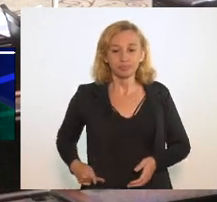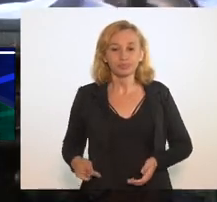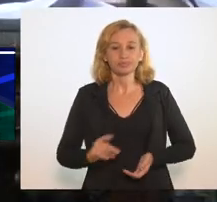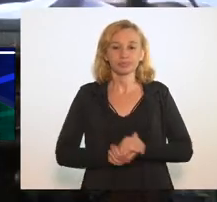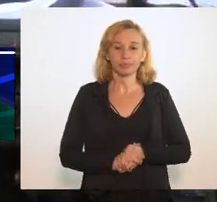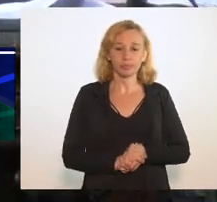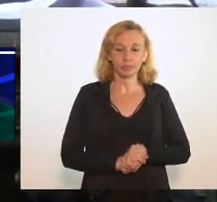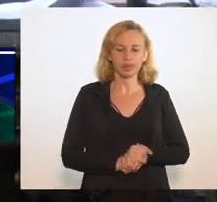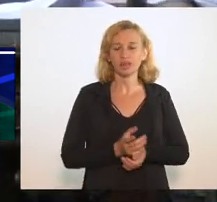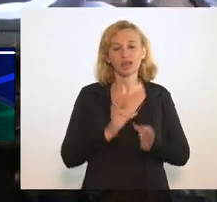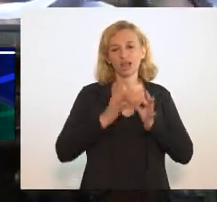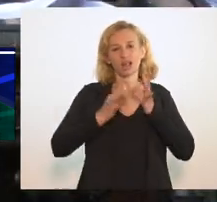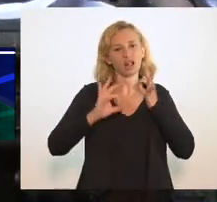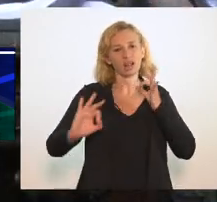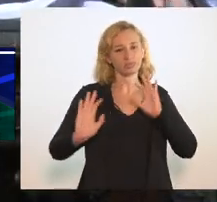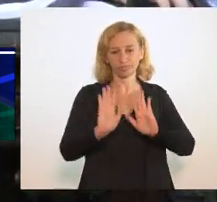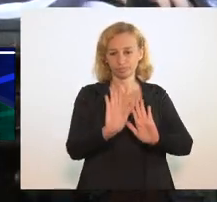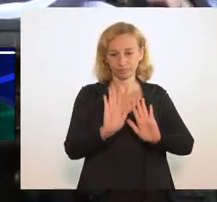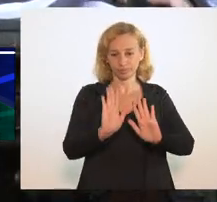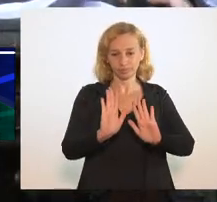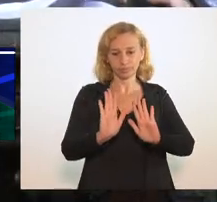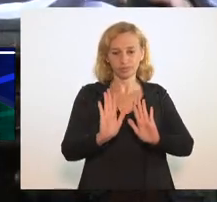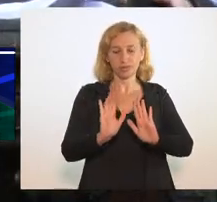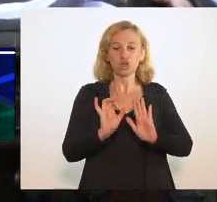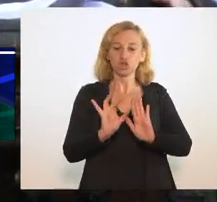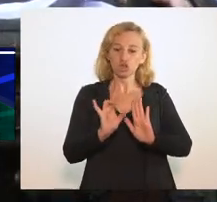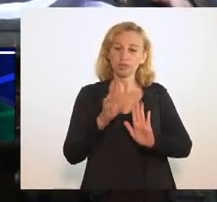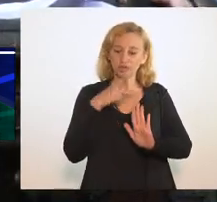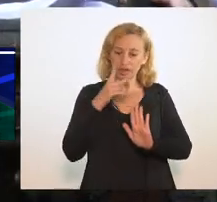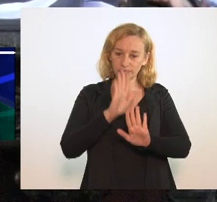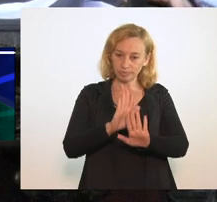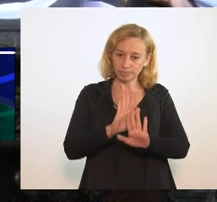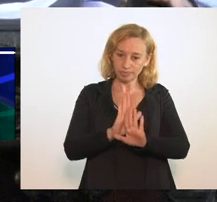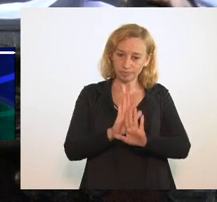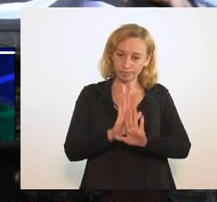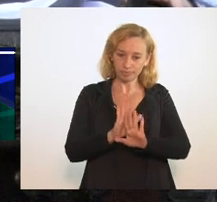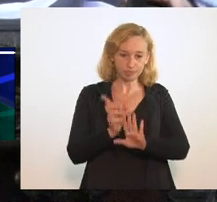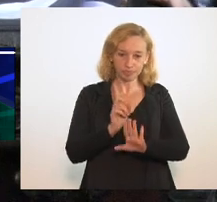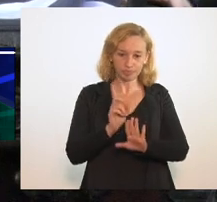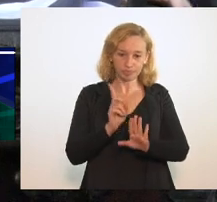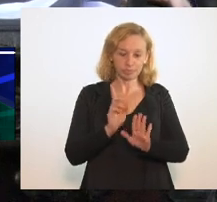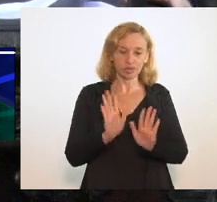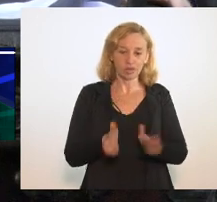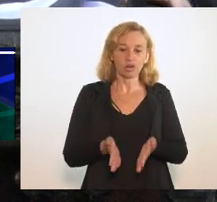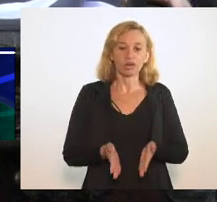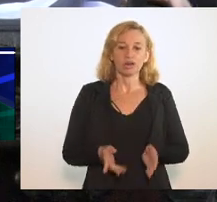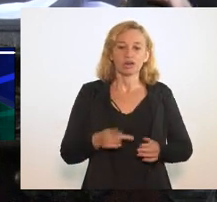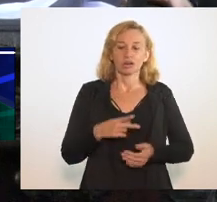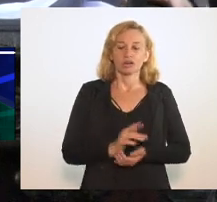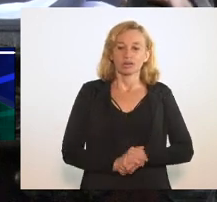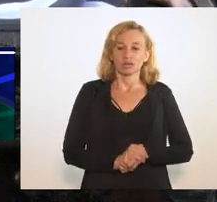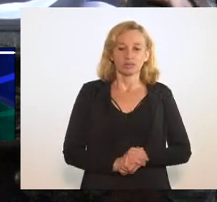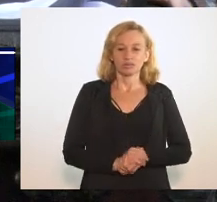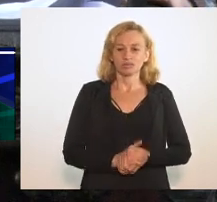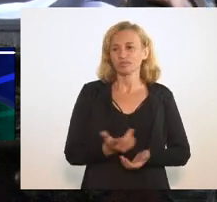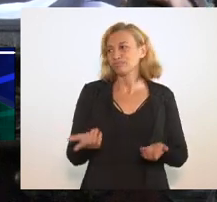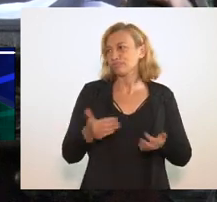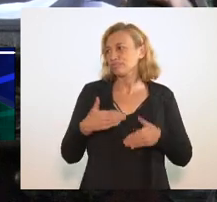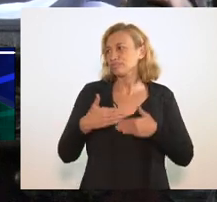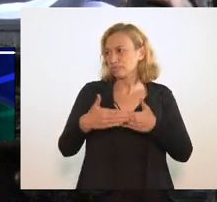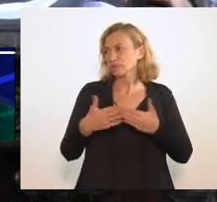Olha só, não vamos abrir debate. Vamos só dar uma colaboração. Não, vamos colher os pareceres, por favor, senão nós não vamos